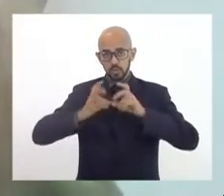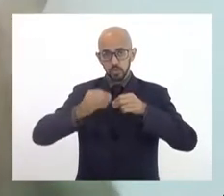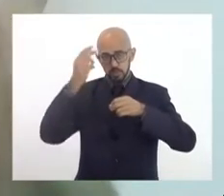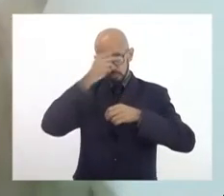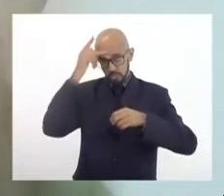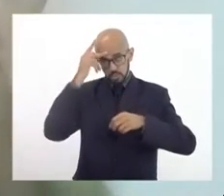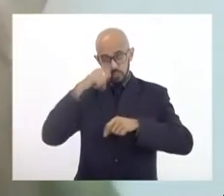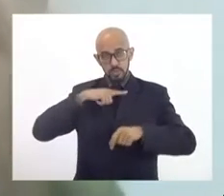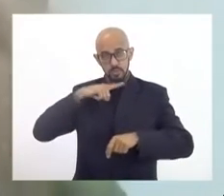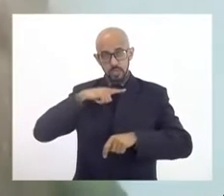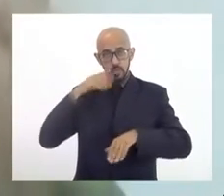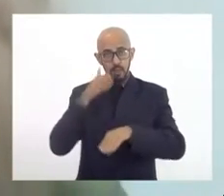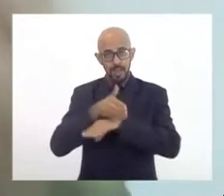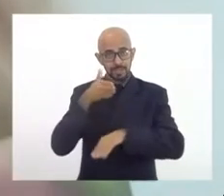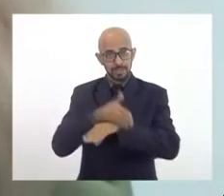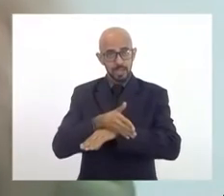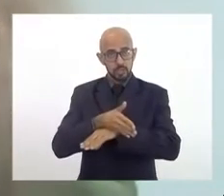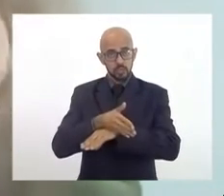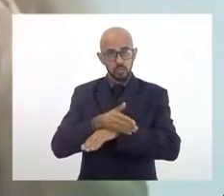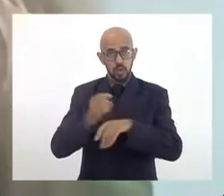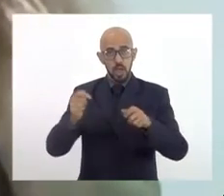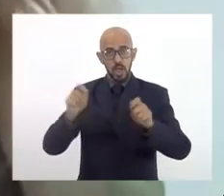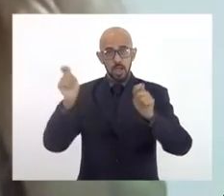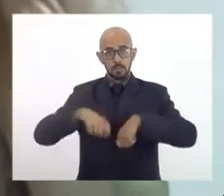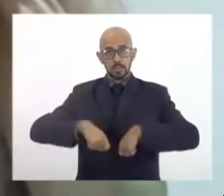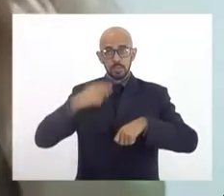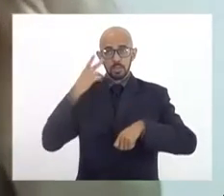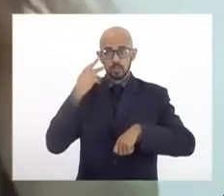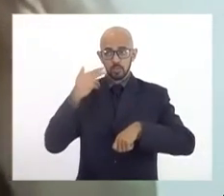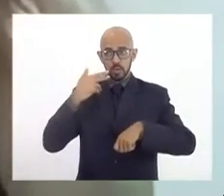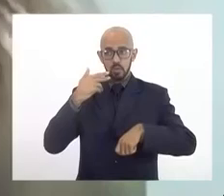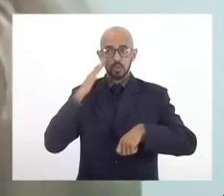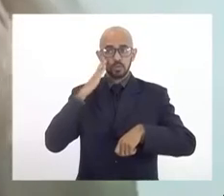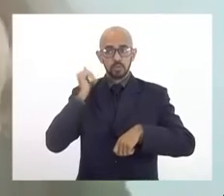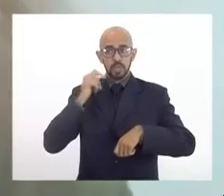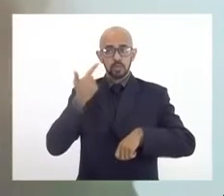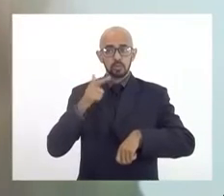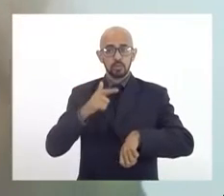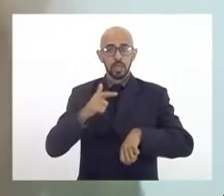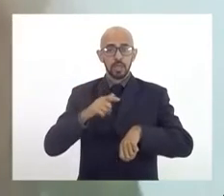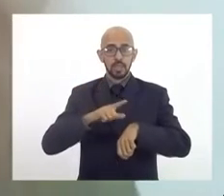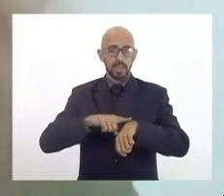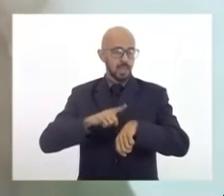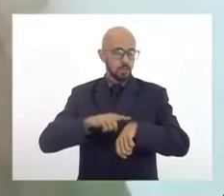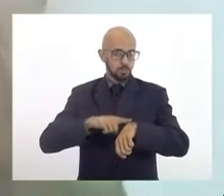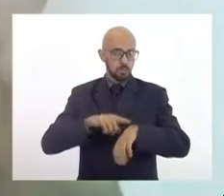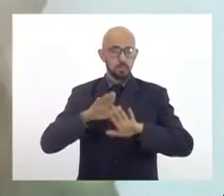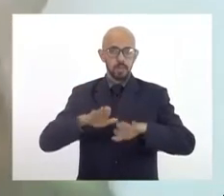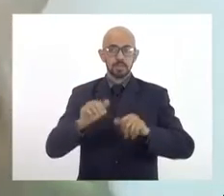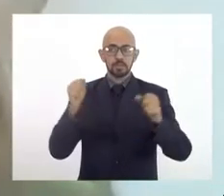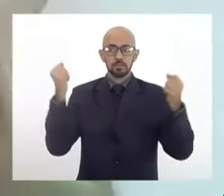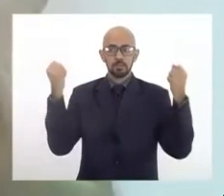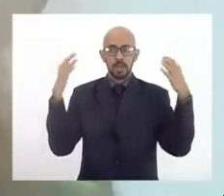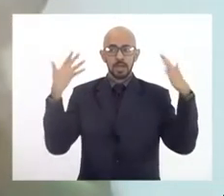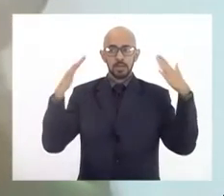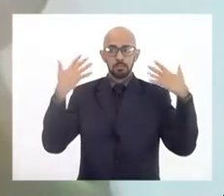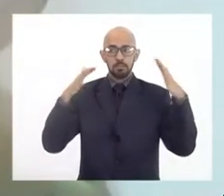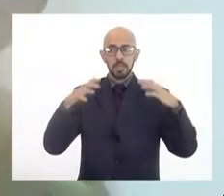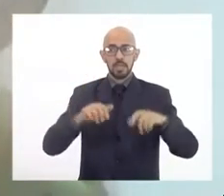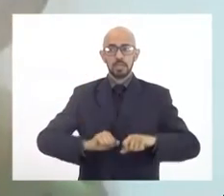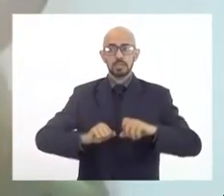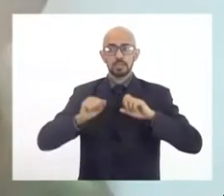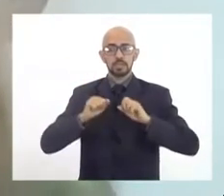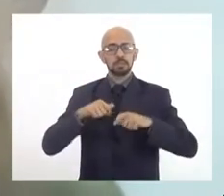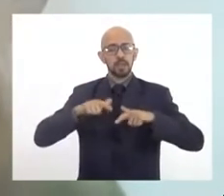acesso aos recursos naturais. Bom, eu sei que a gente não tem muito tempo, então eu vou finalizar aí parabenizando novamente aí o Wagner Victor